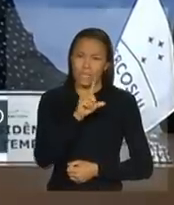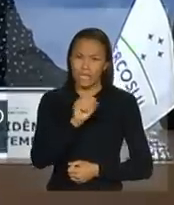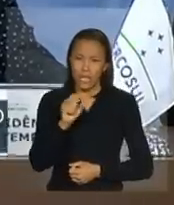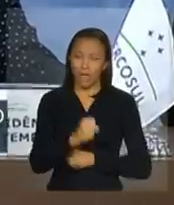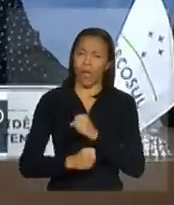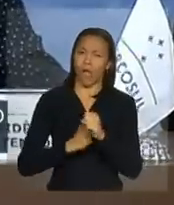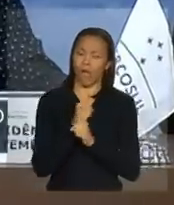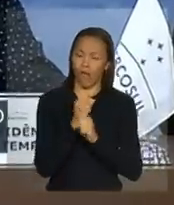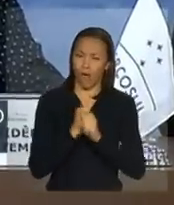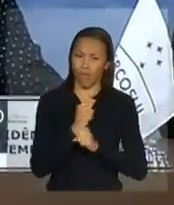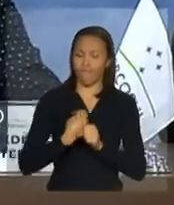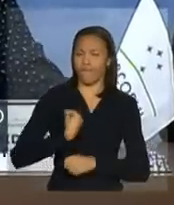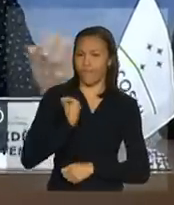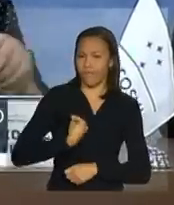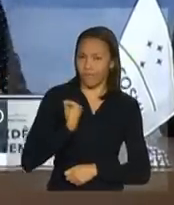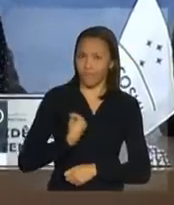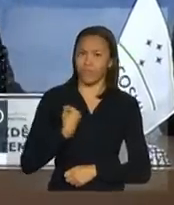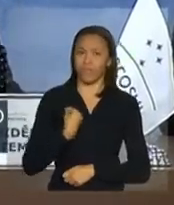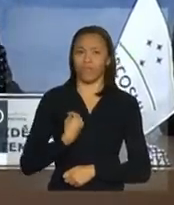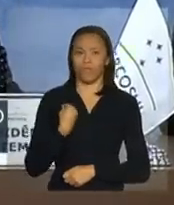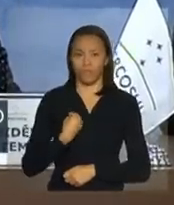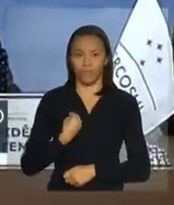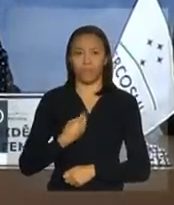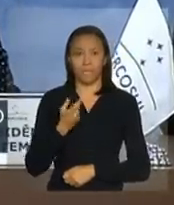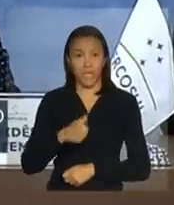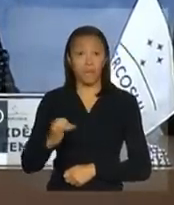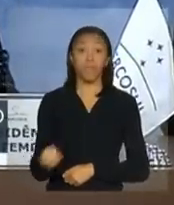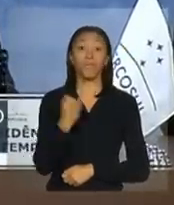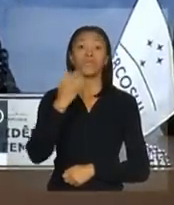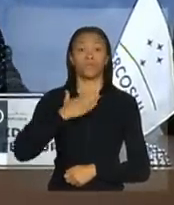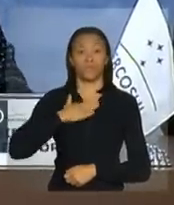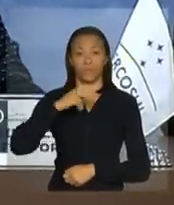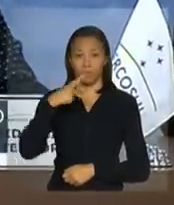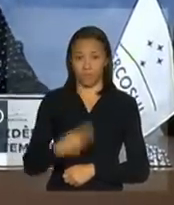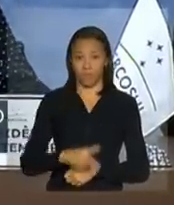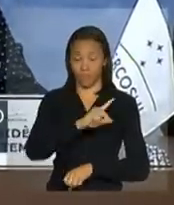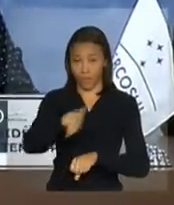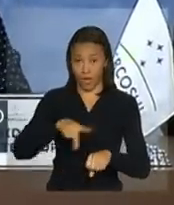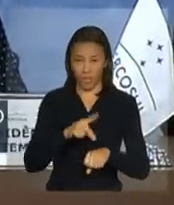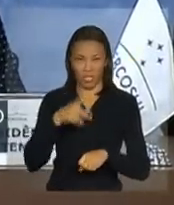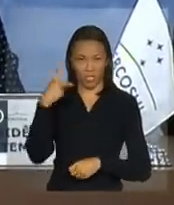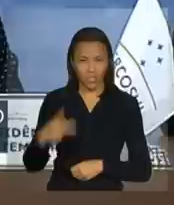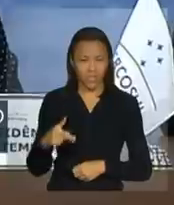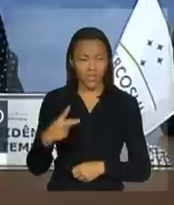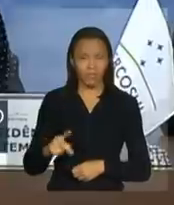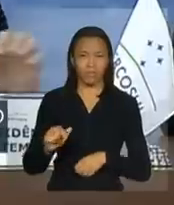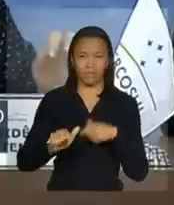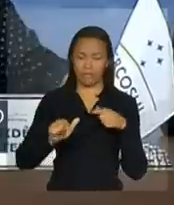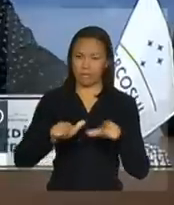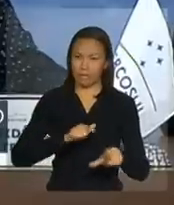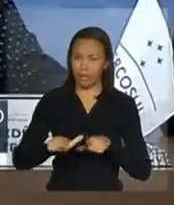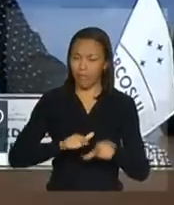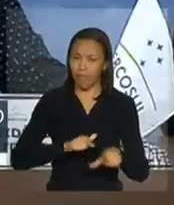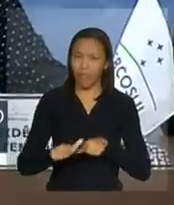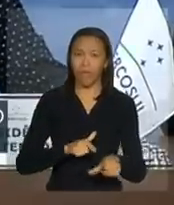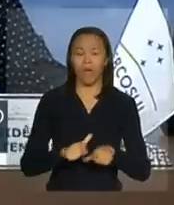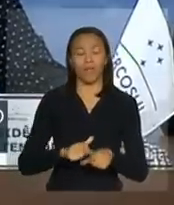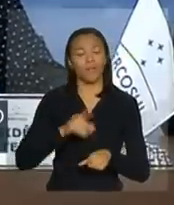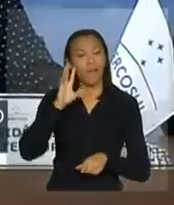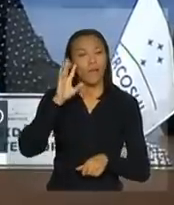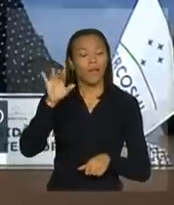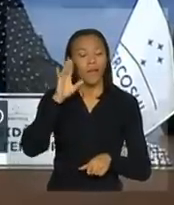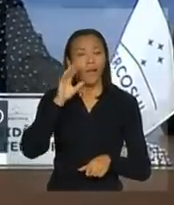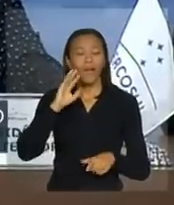plenitude, dignifica o meu país. Suas obras memoráveis constituem